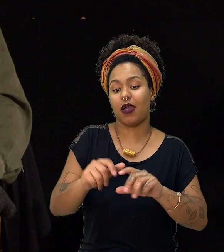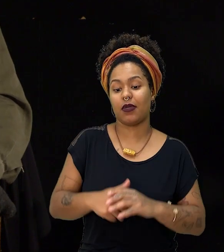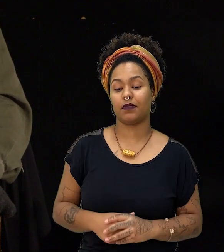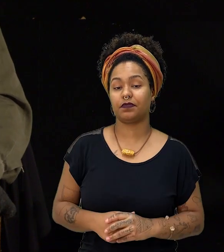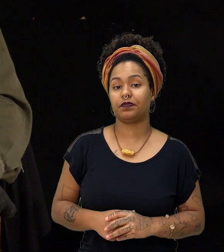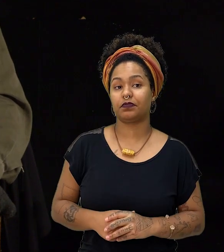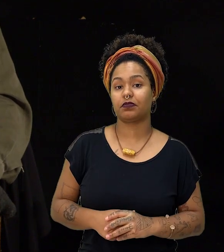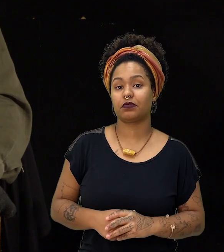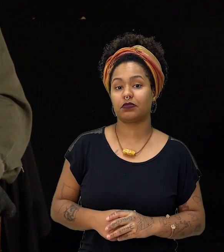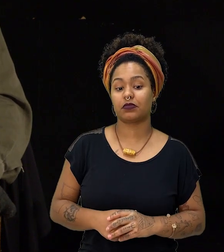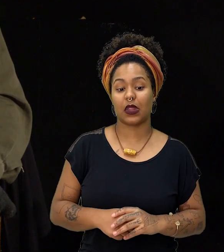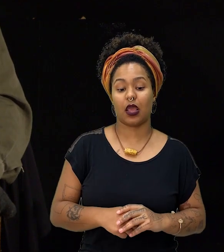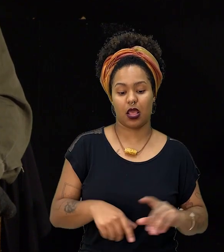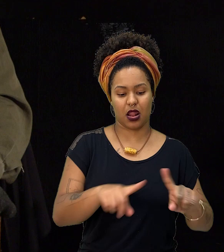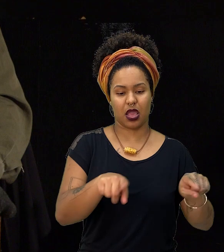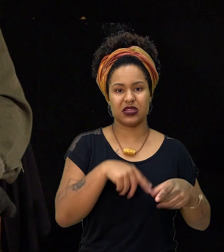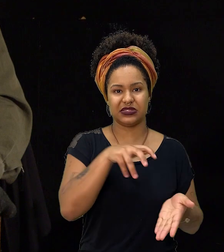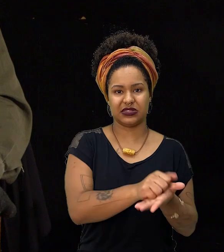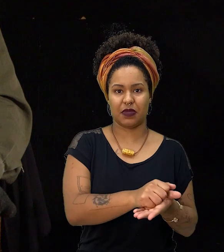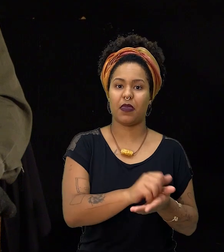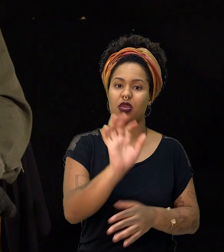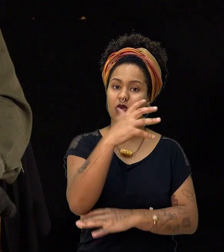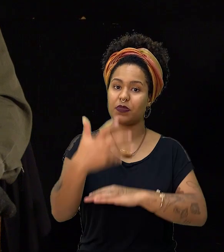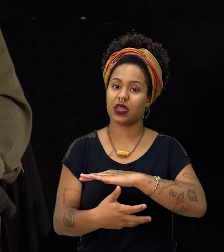o licenciamento ambiental das hidrelétricas do Rio Madeira.